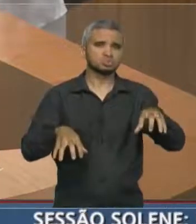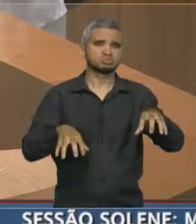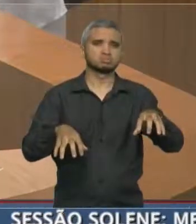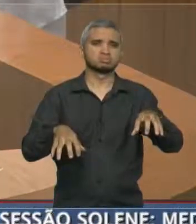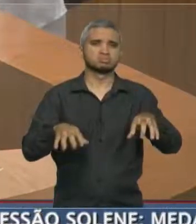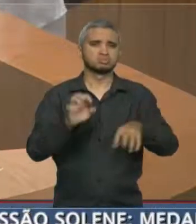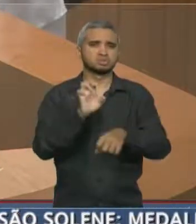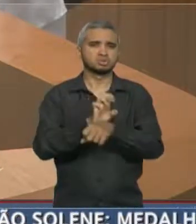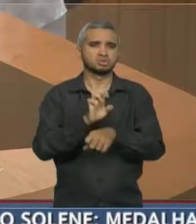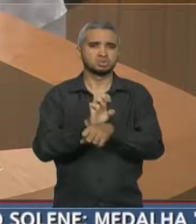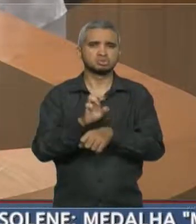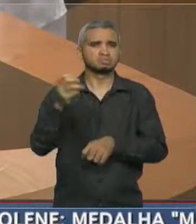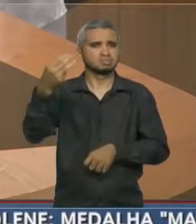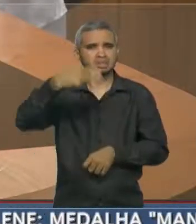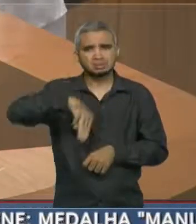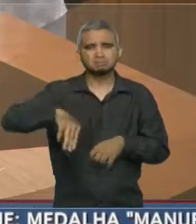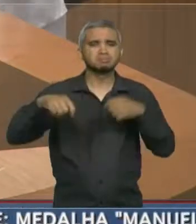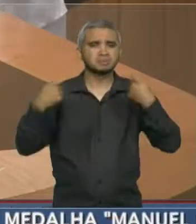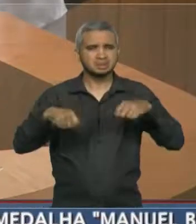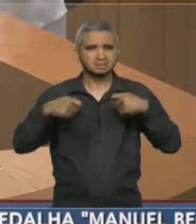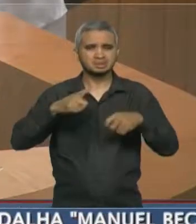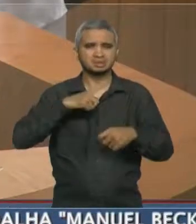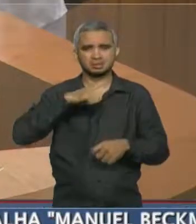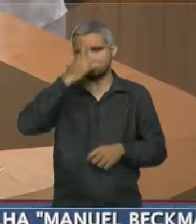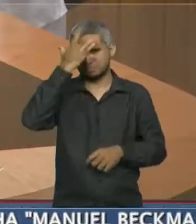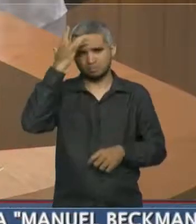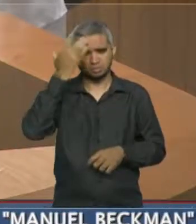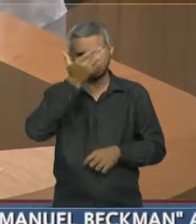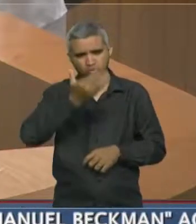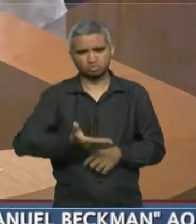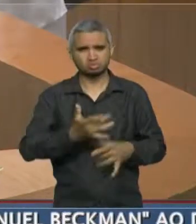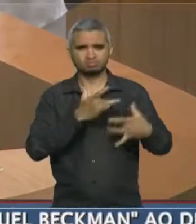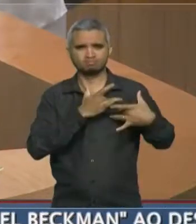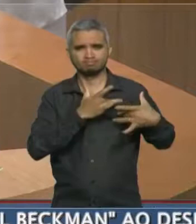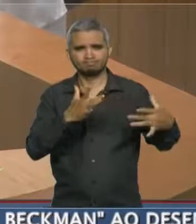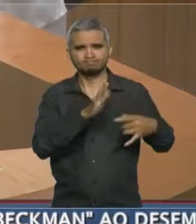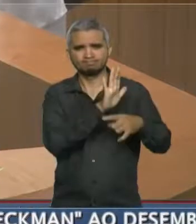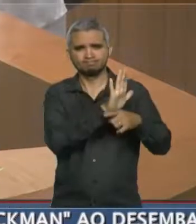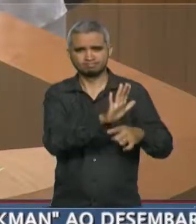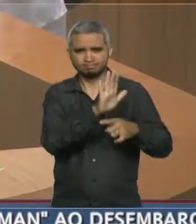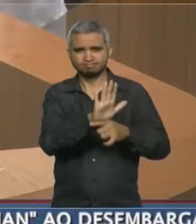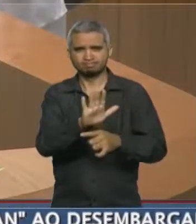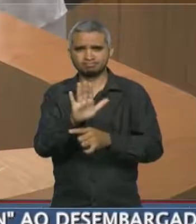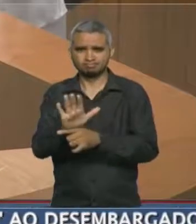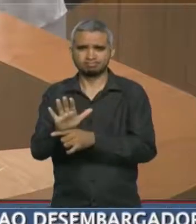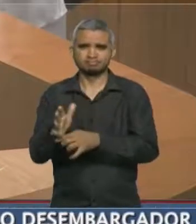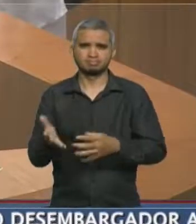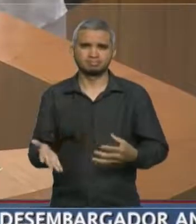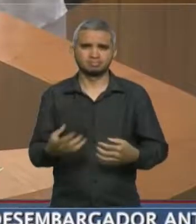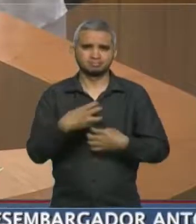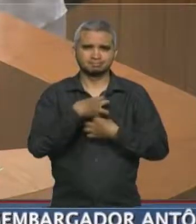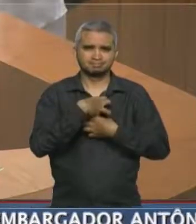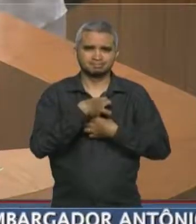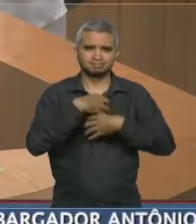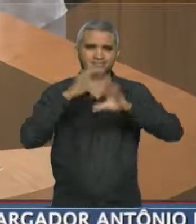no nosso querido Maranhão. Quem sabe no próprio país. Eu fico feliz, doutor Boema.